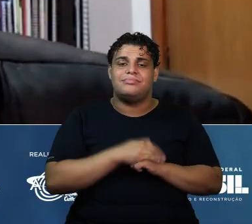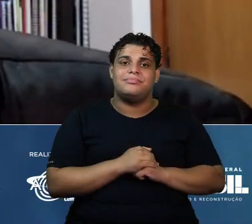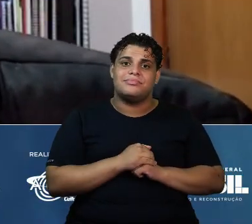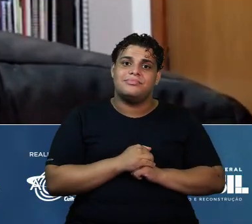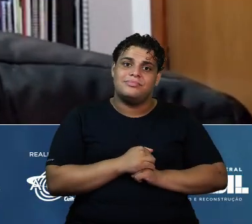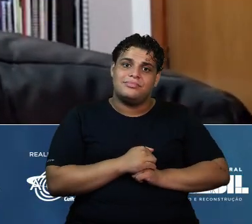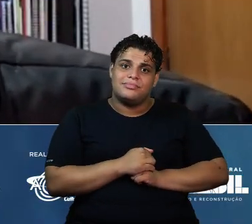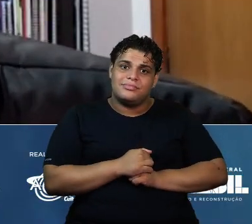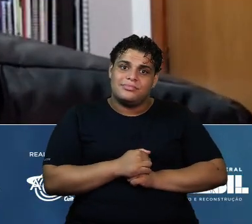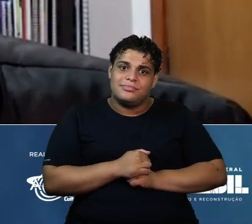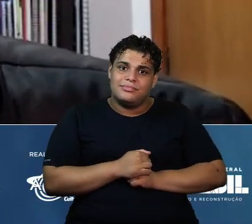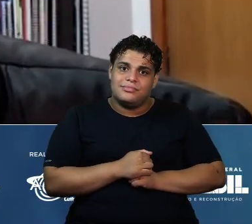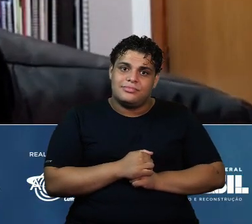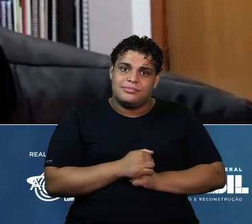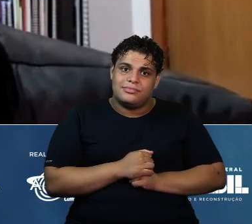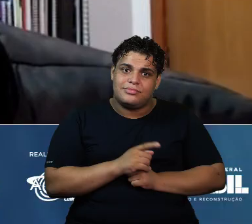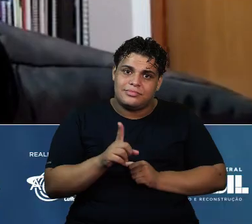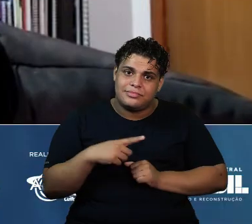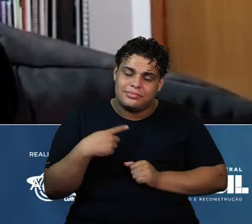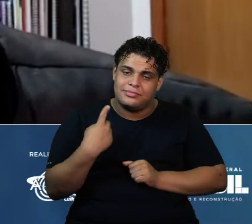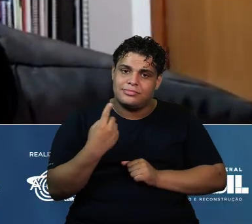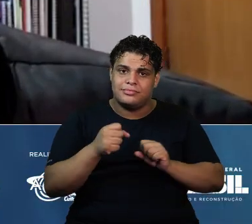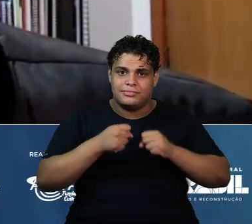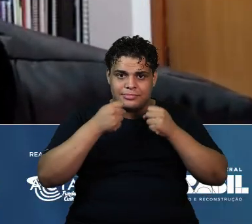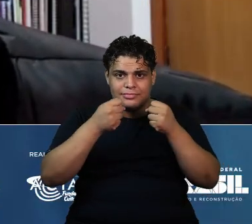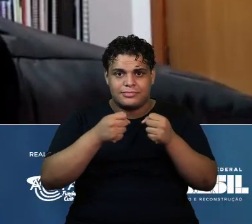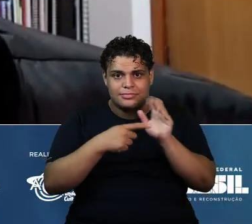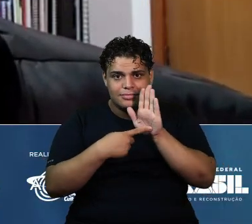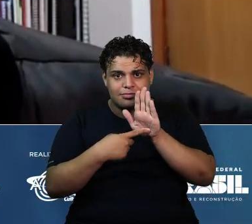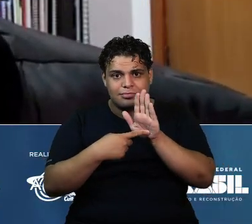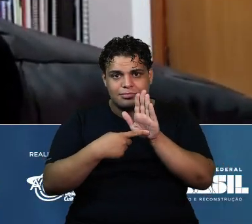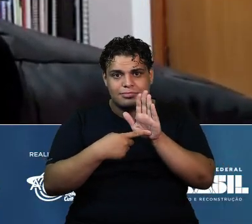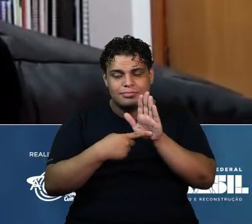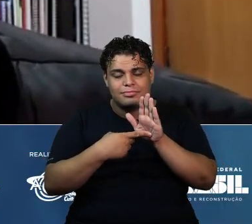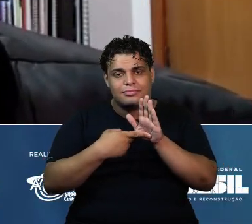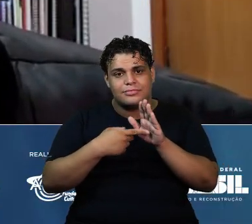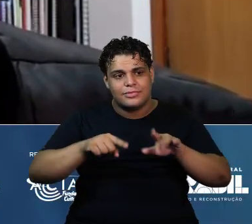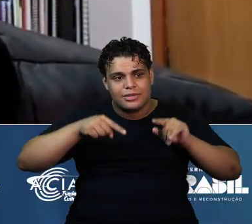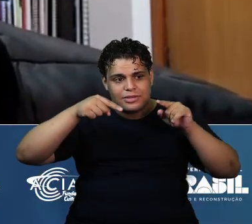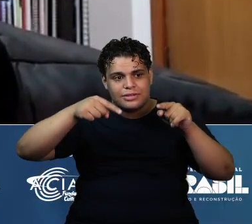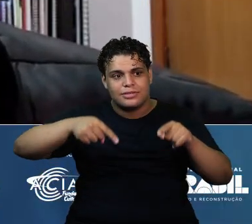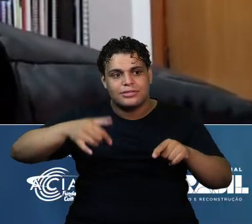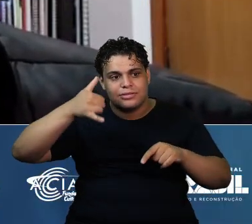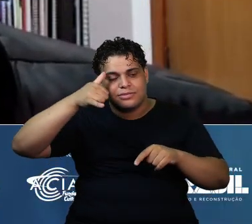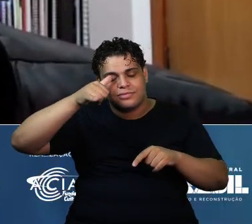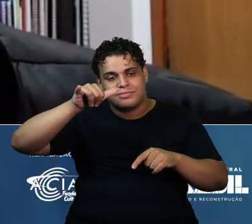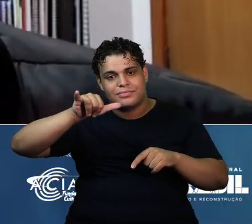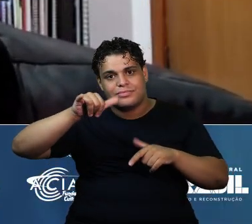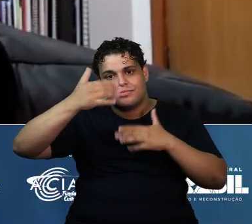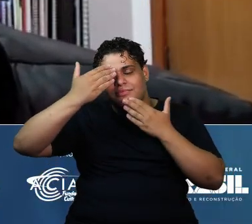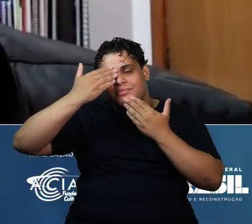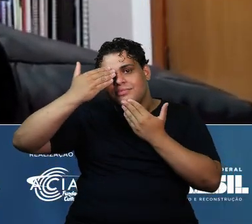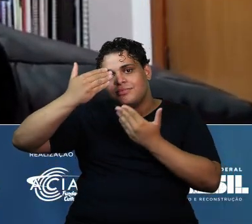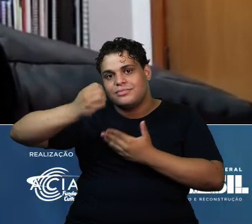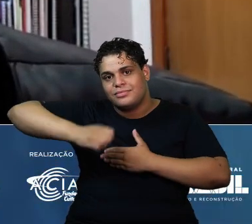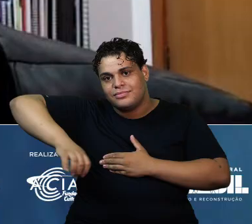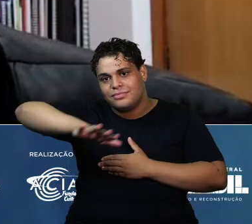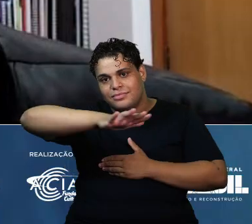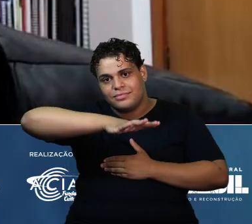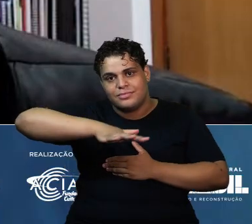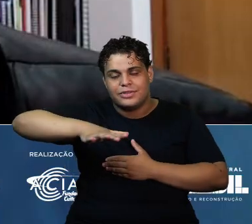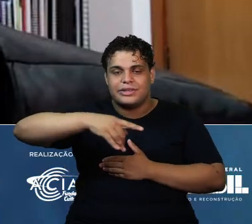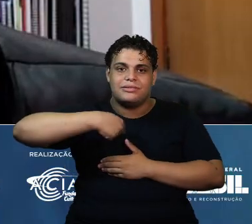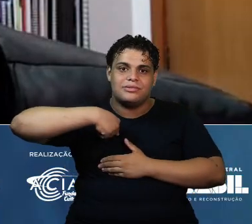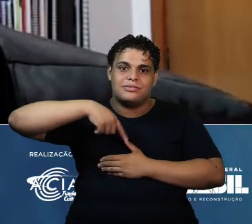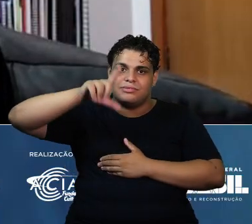para os possíveis problemas e a gente pode agir preventivamente. Agradeço muito o espaço, estou à